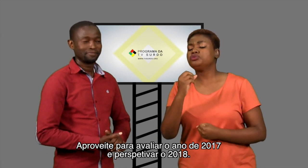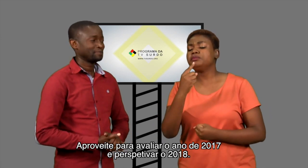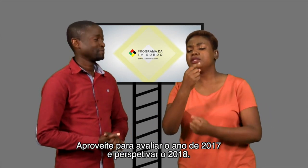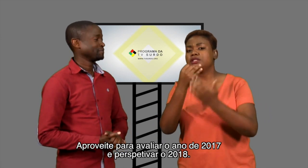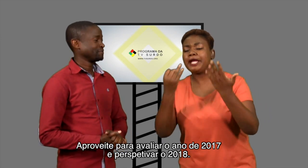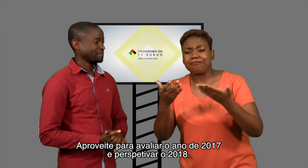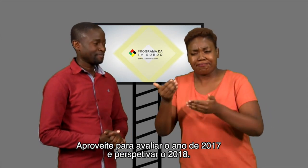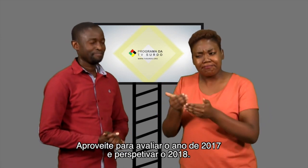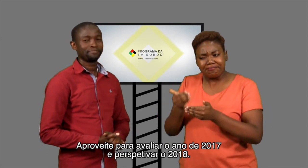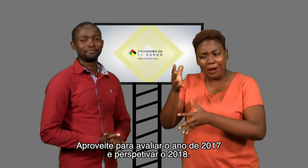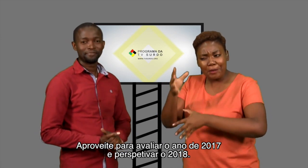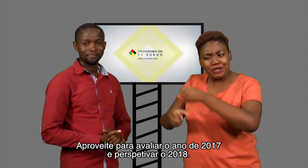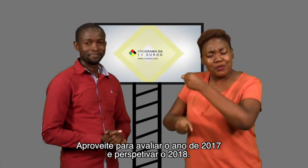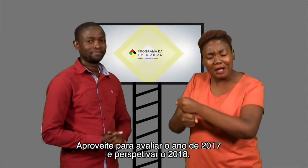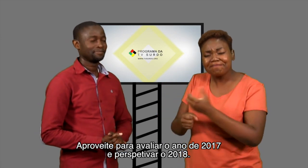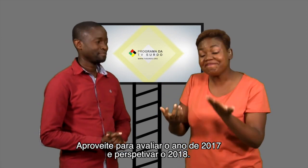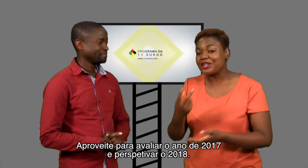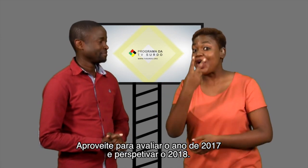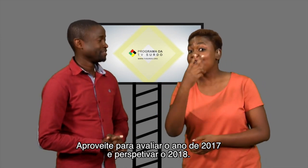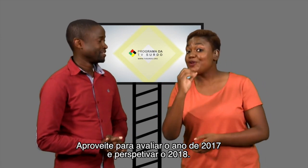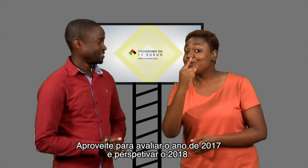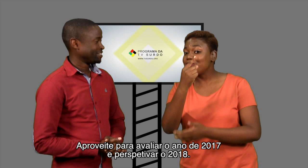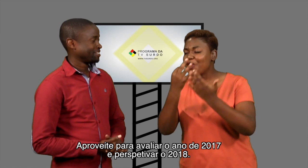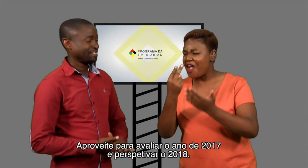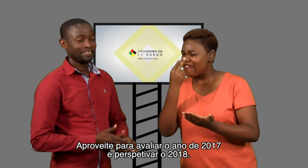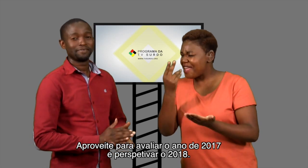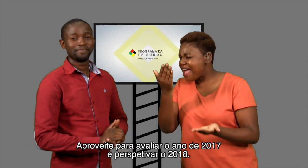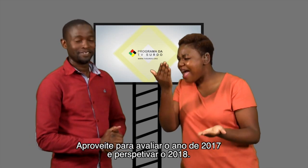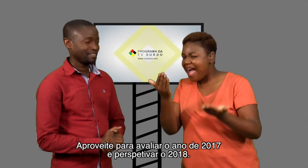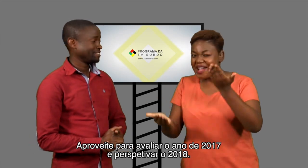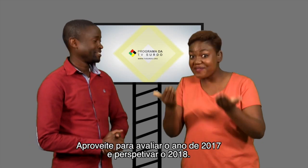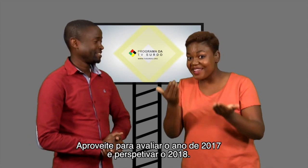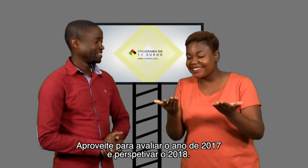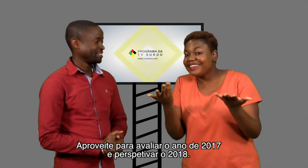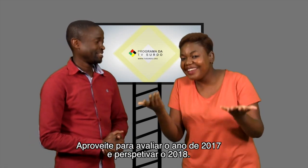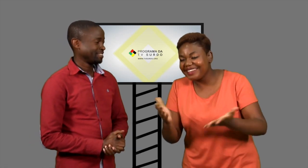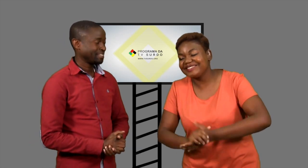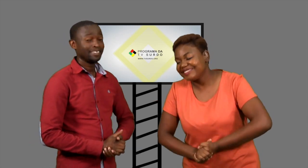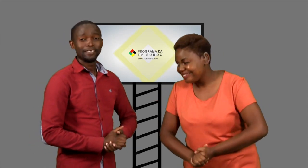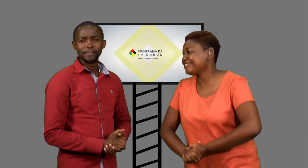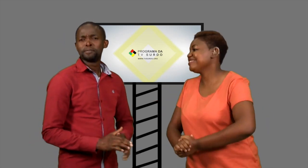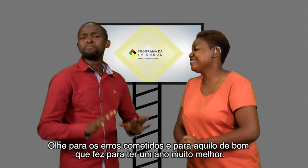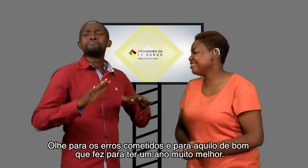Aproveite para avaliar o ano de 2017 e perspectivar o 2018.